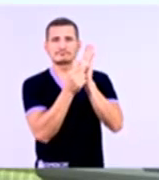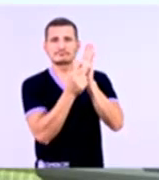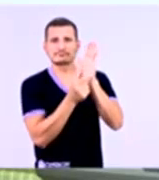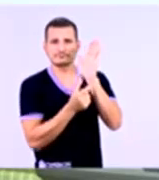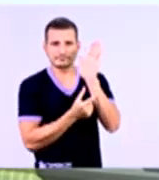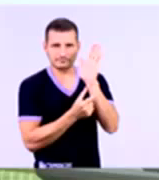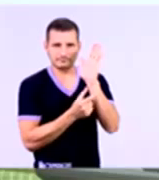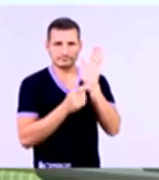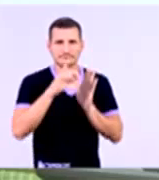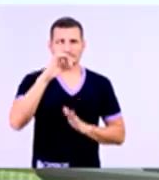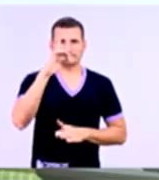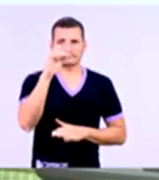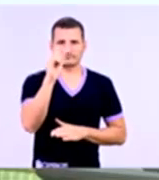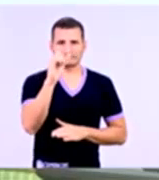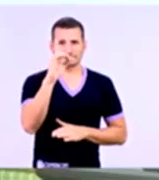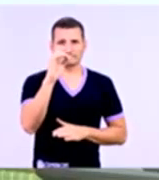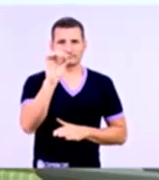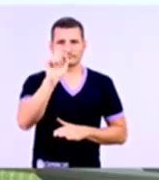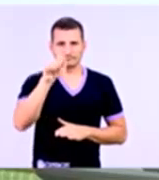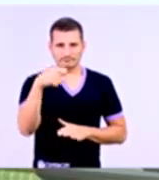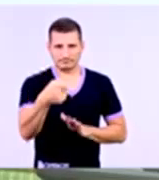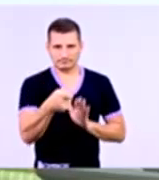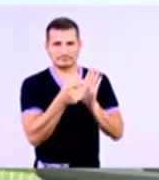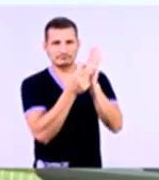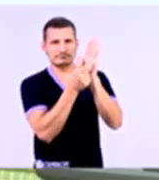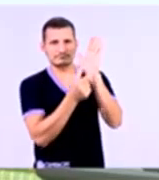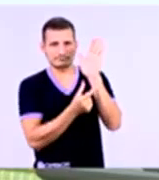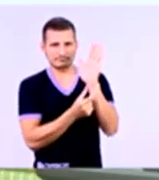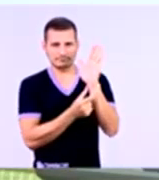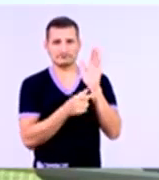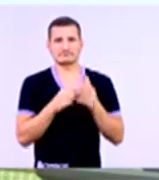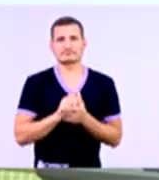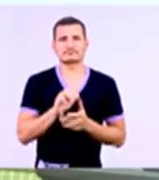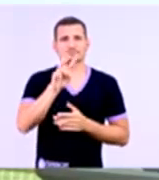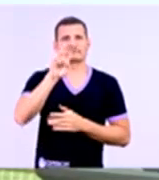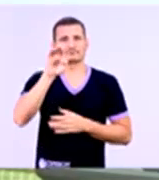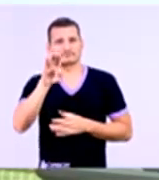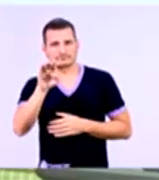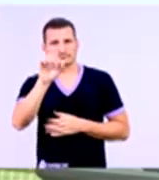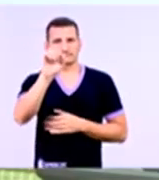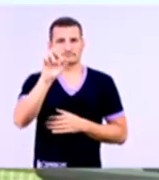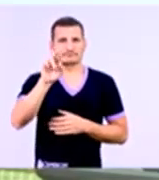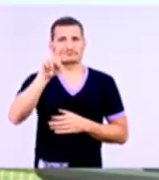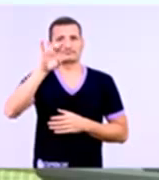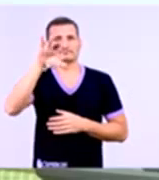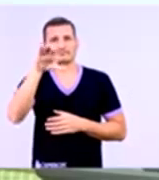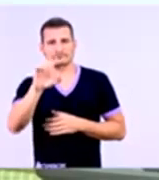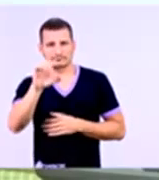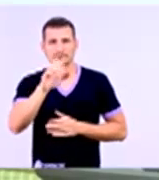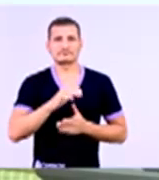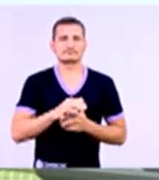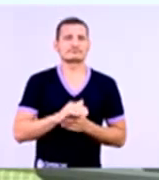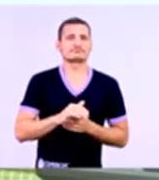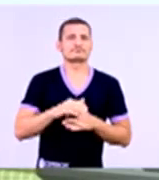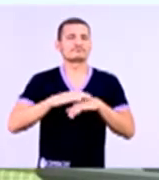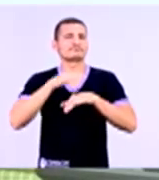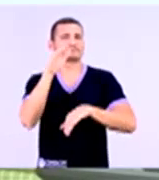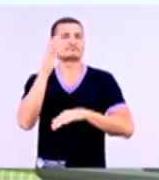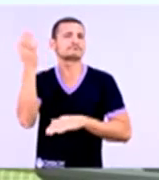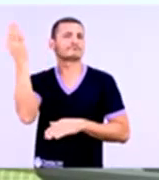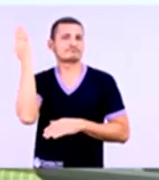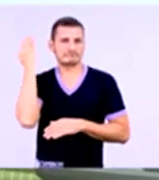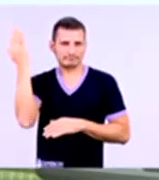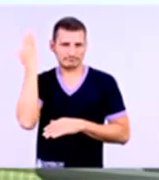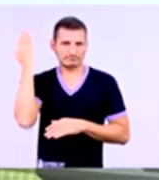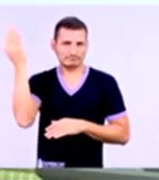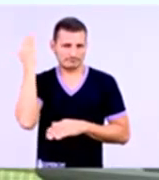rápida do que alguns modelos mais convencionais, como o Web Services SOA, algumas versões mais antigas